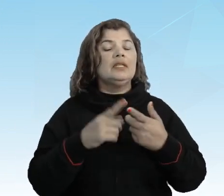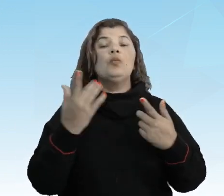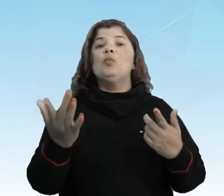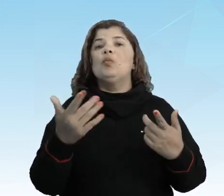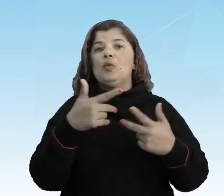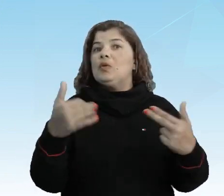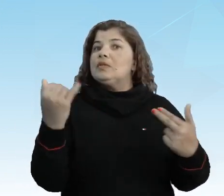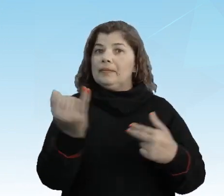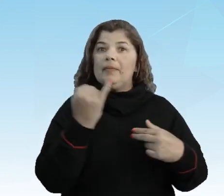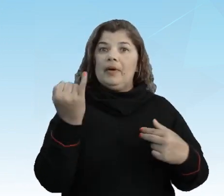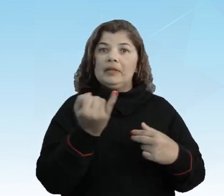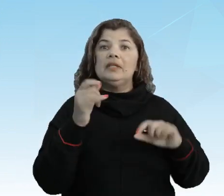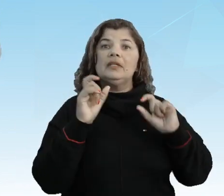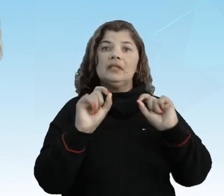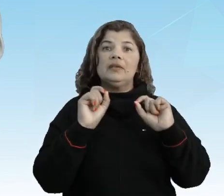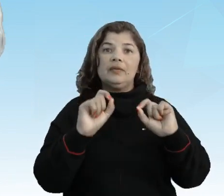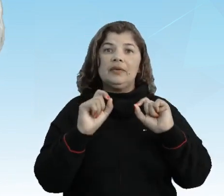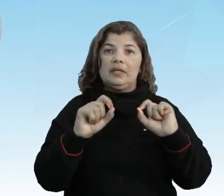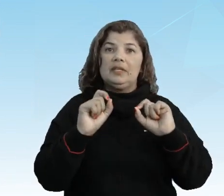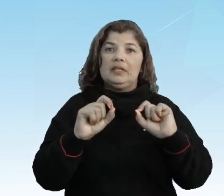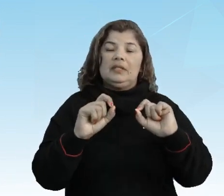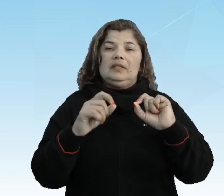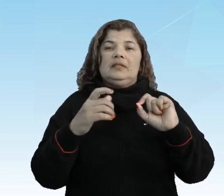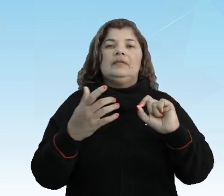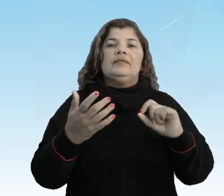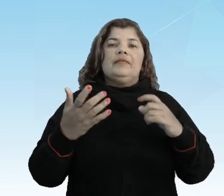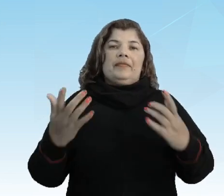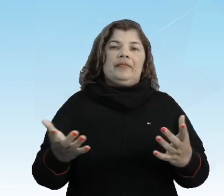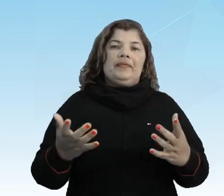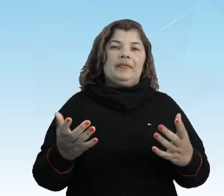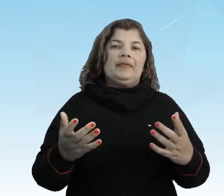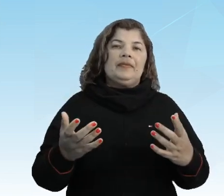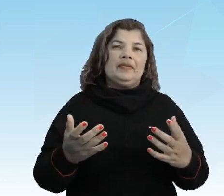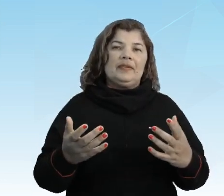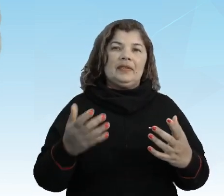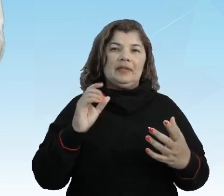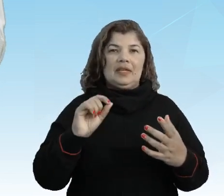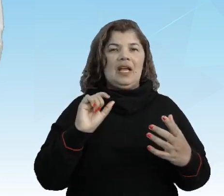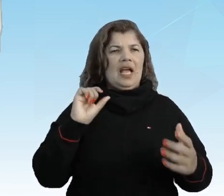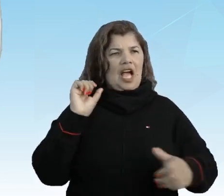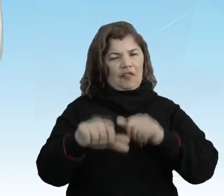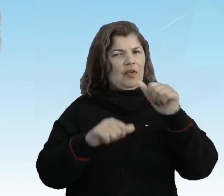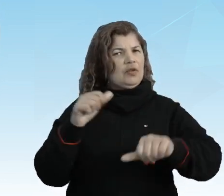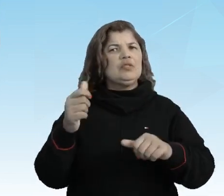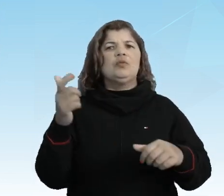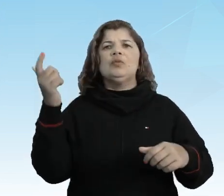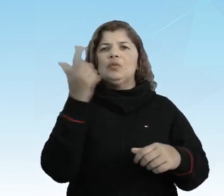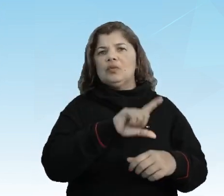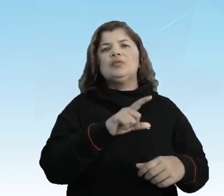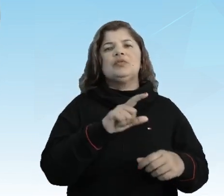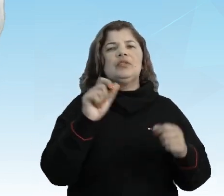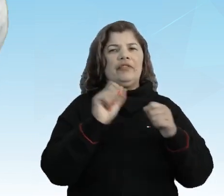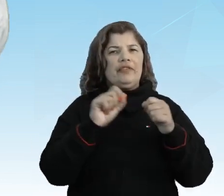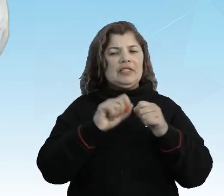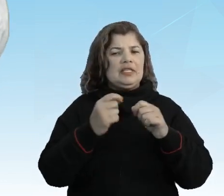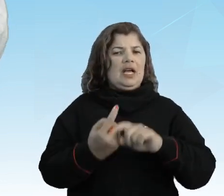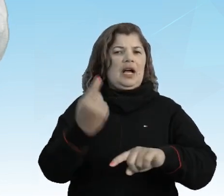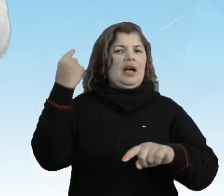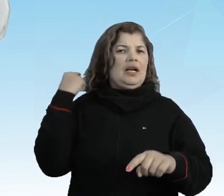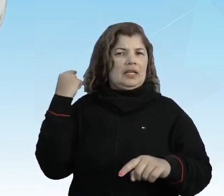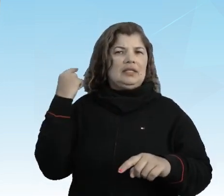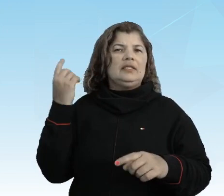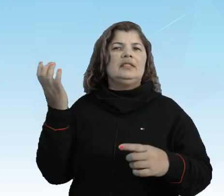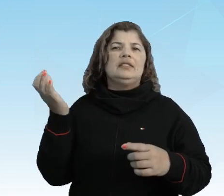interessante que nós saibamos, é que essa revolução ela conseguiu fazer o que as anteriores,